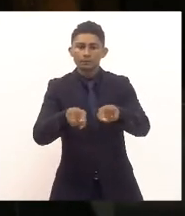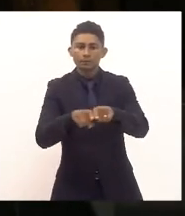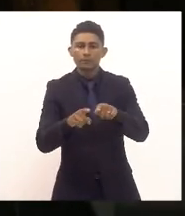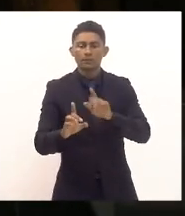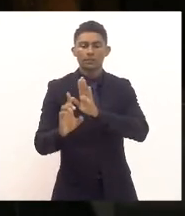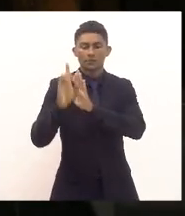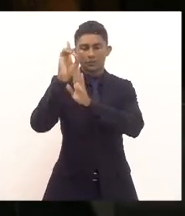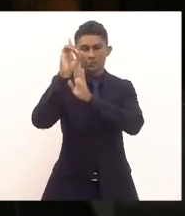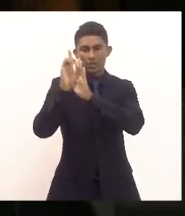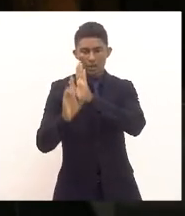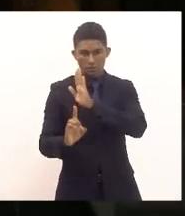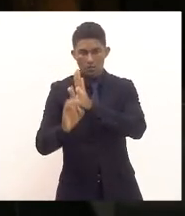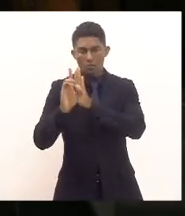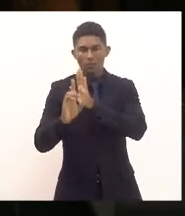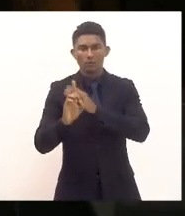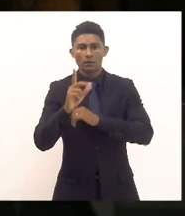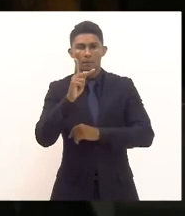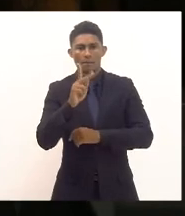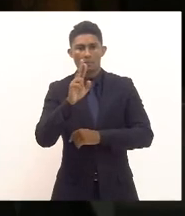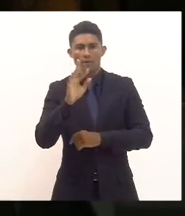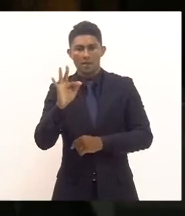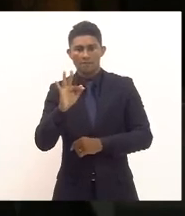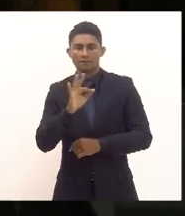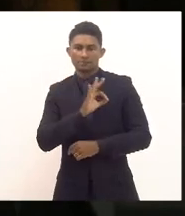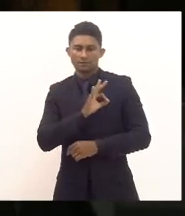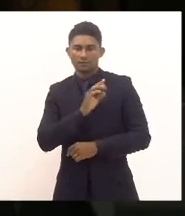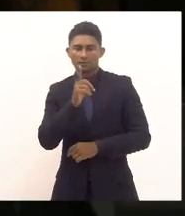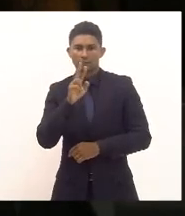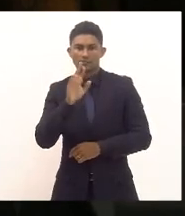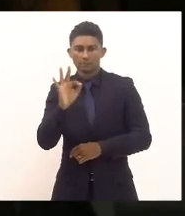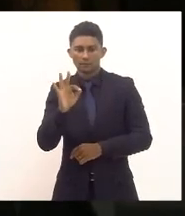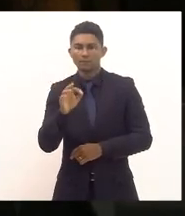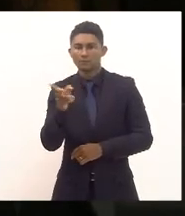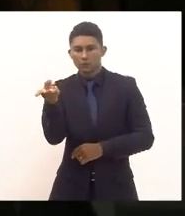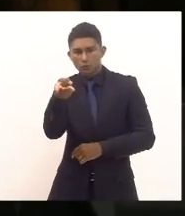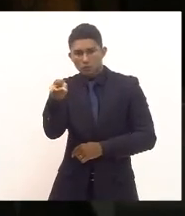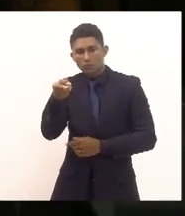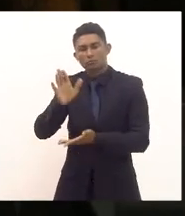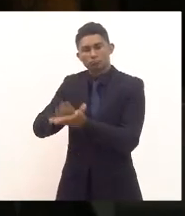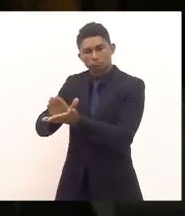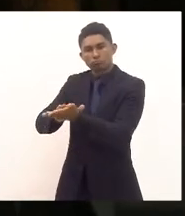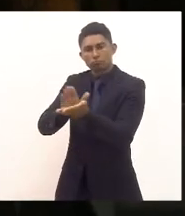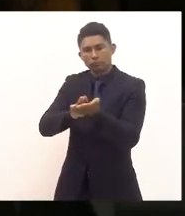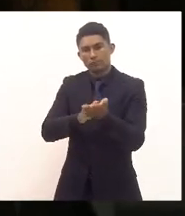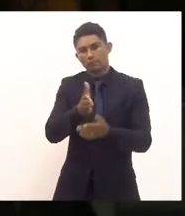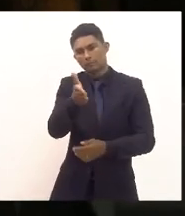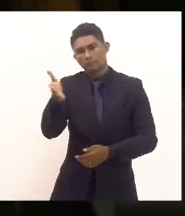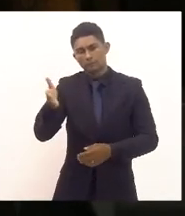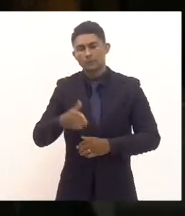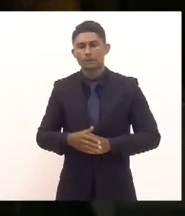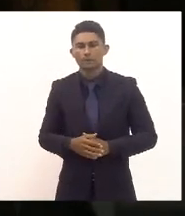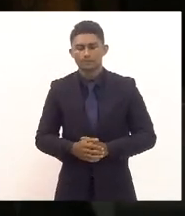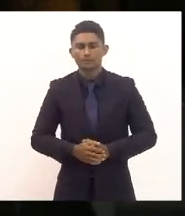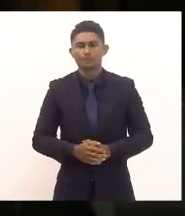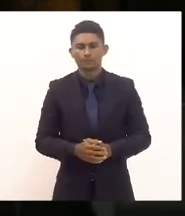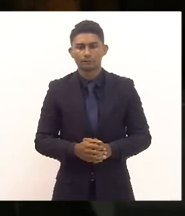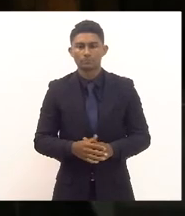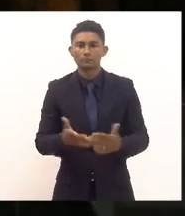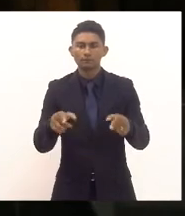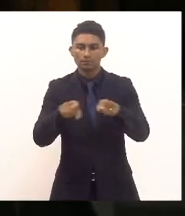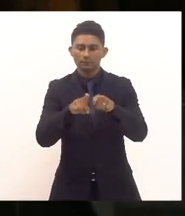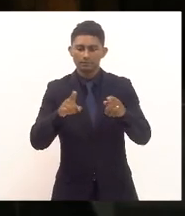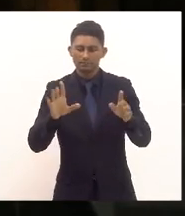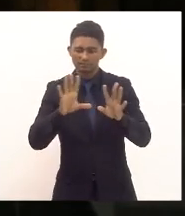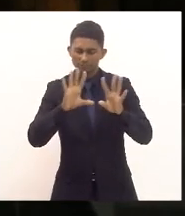diretor-geral da Polícia Rodoviária Federal estão de parabéns ó e aqui